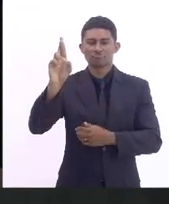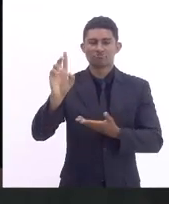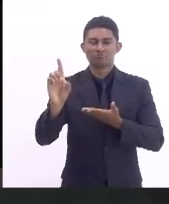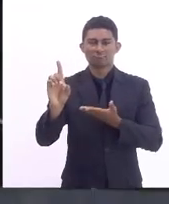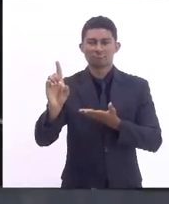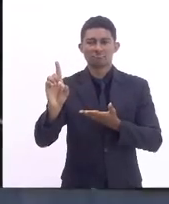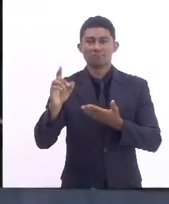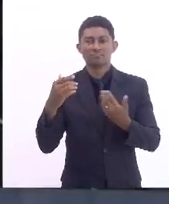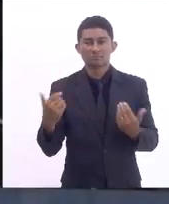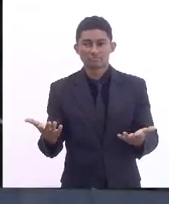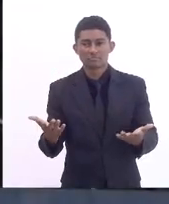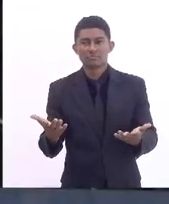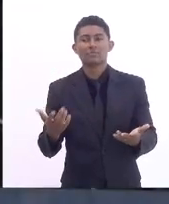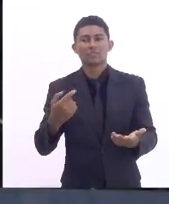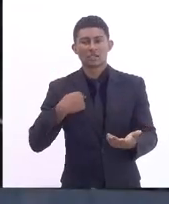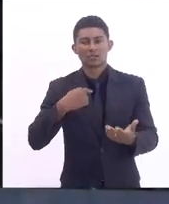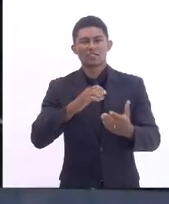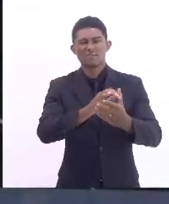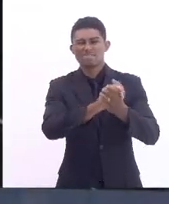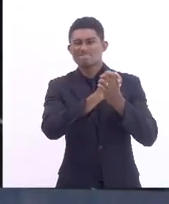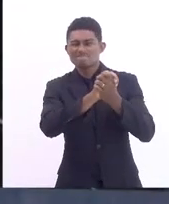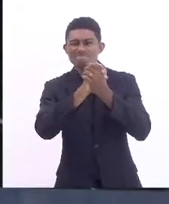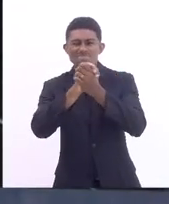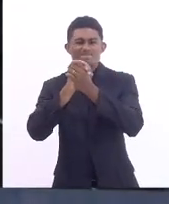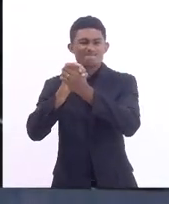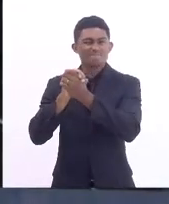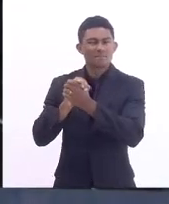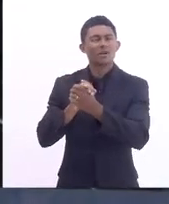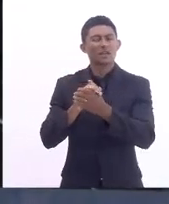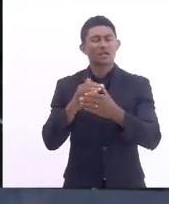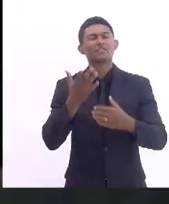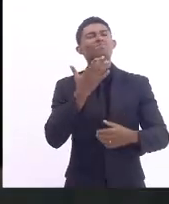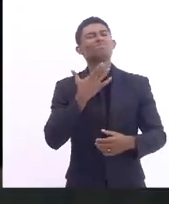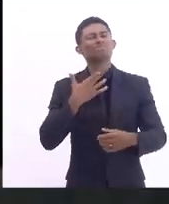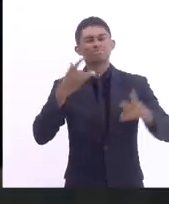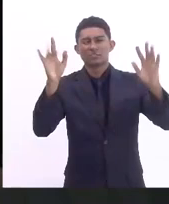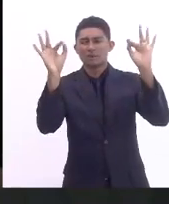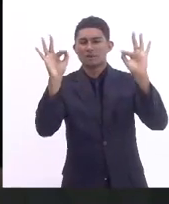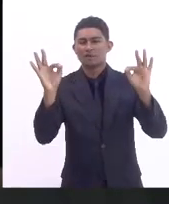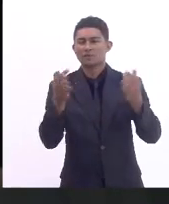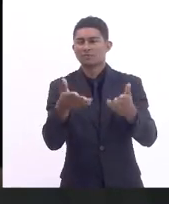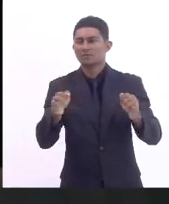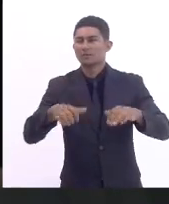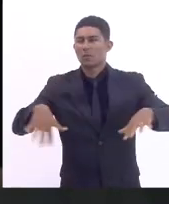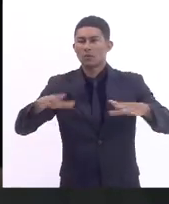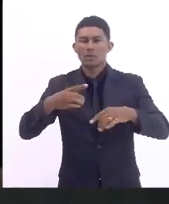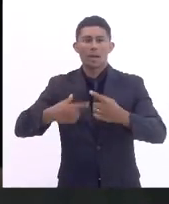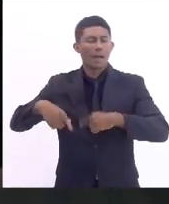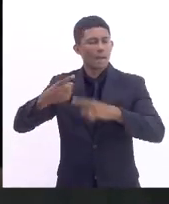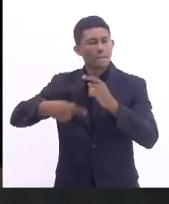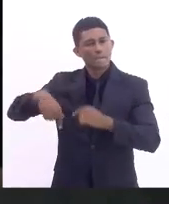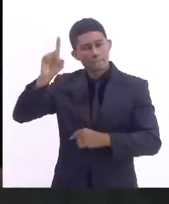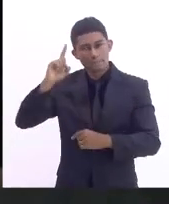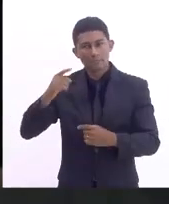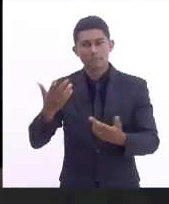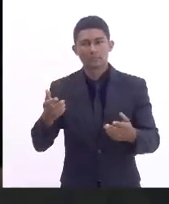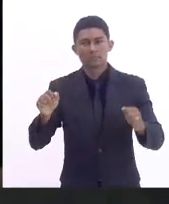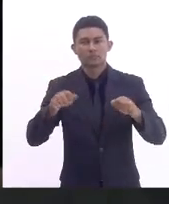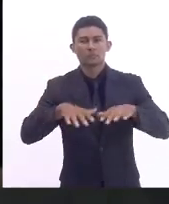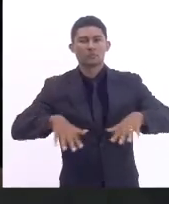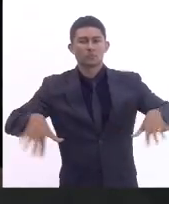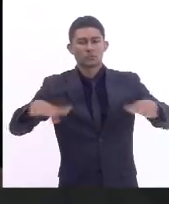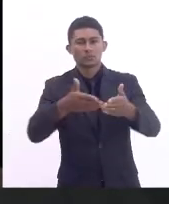Gilberto Palmares botão até a minha saudação felicidades totais sucessos absolutos para